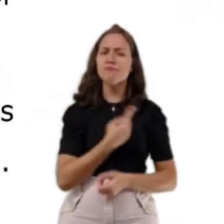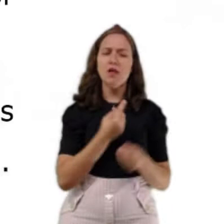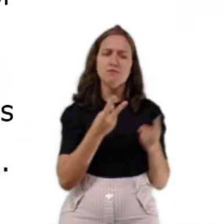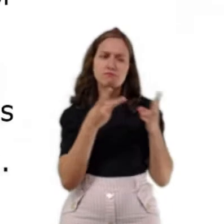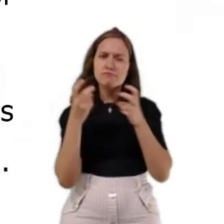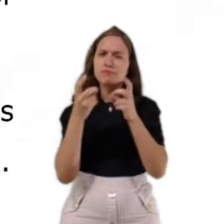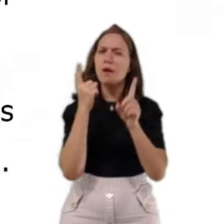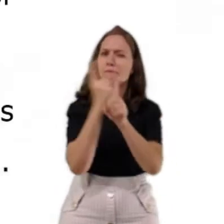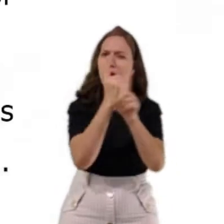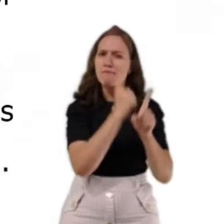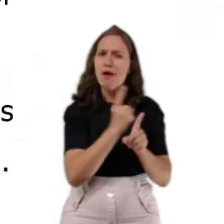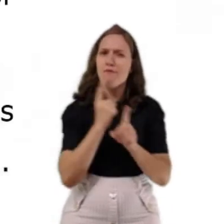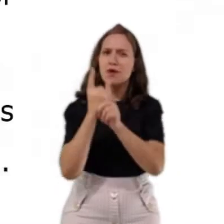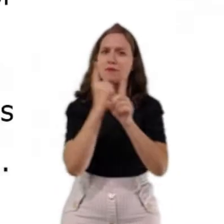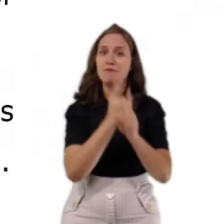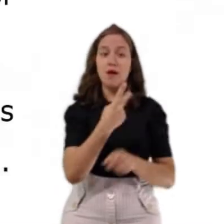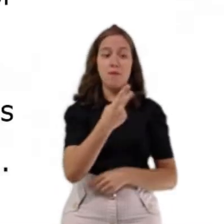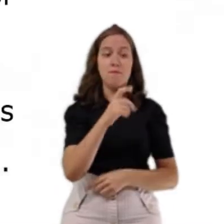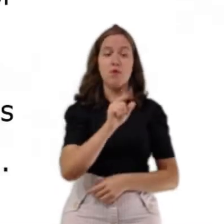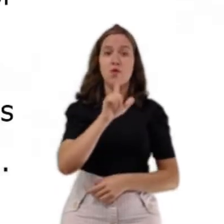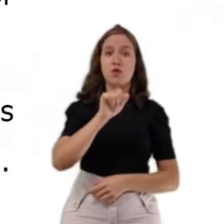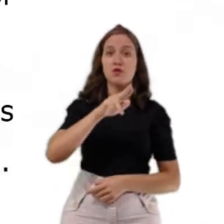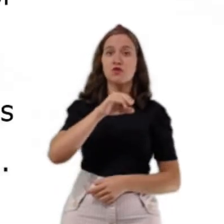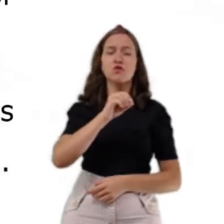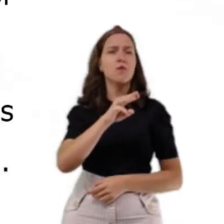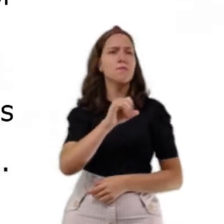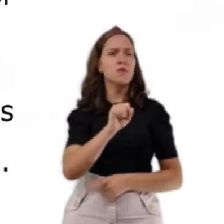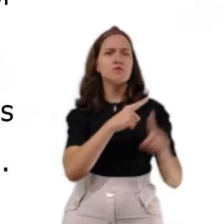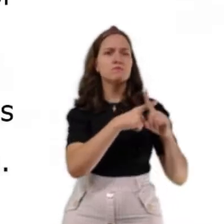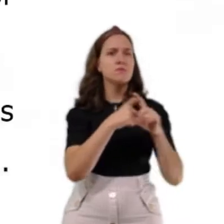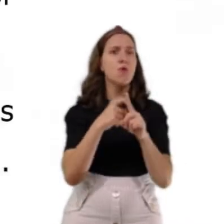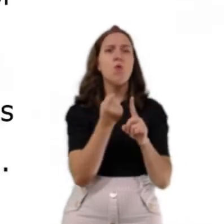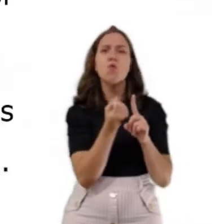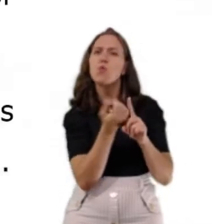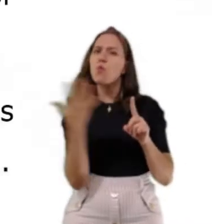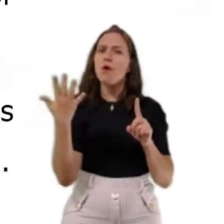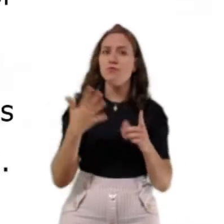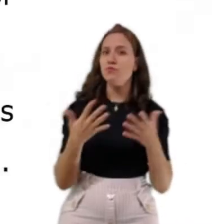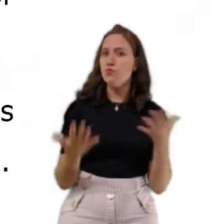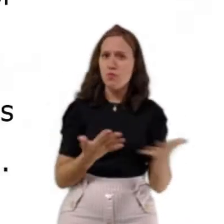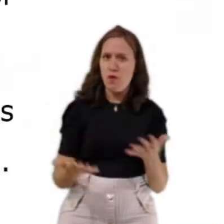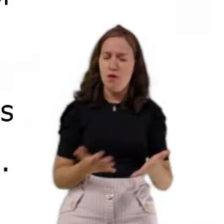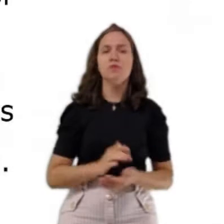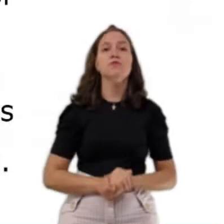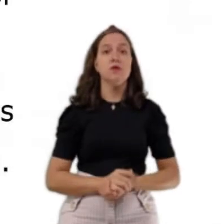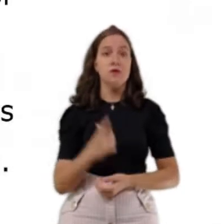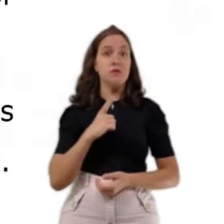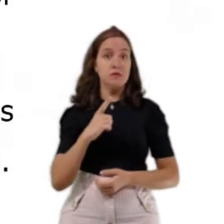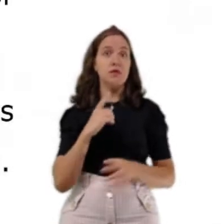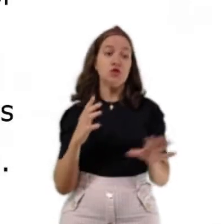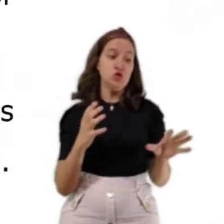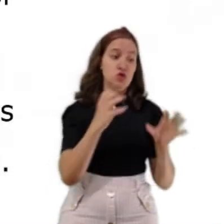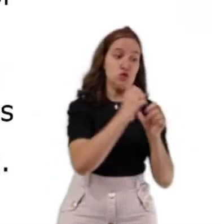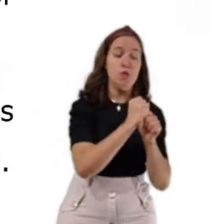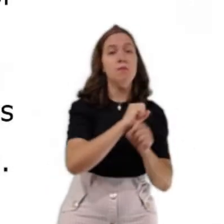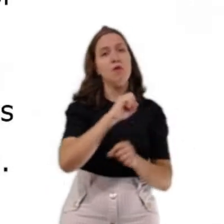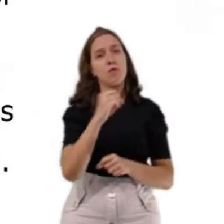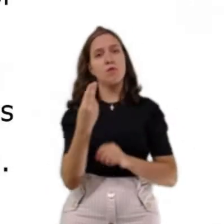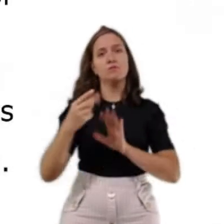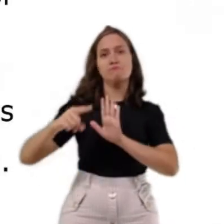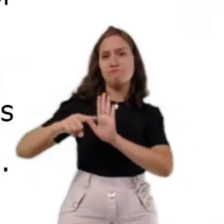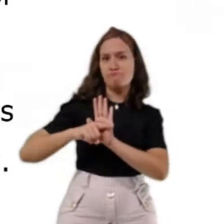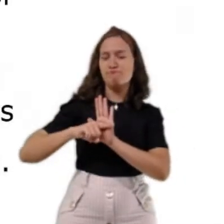identificar e classificar os polinômios Quanto é o seu número de termos representados por meio de uma soma ou uma